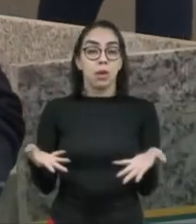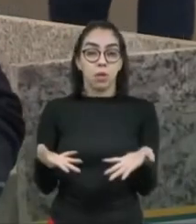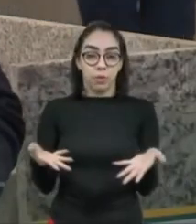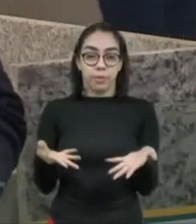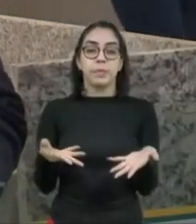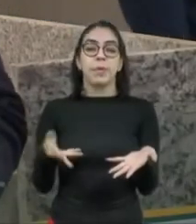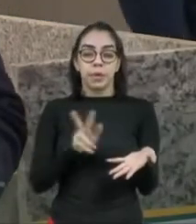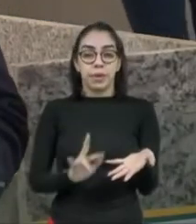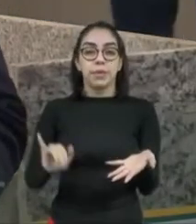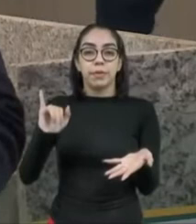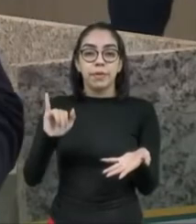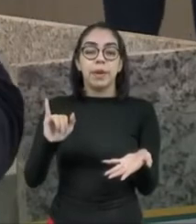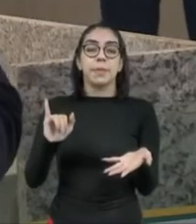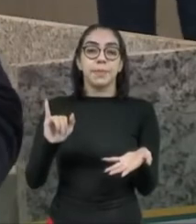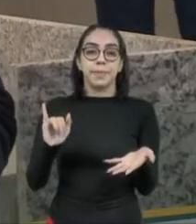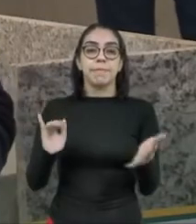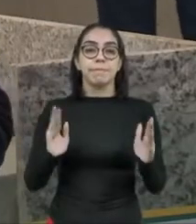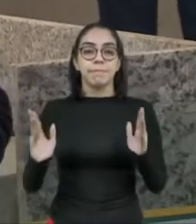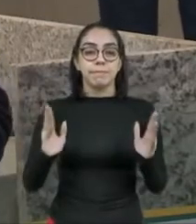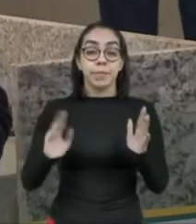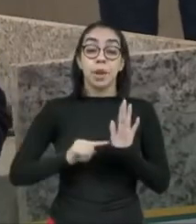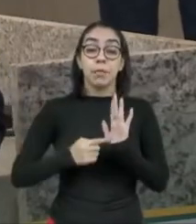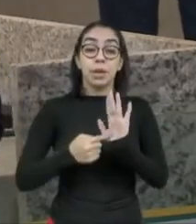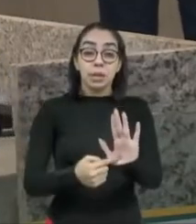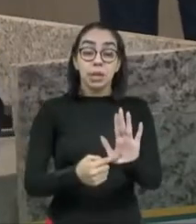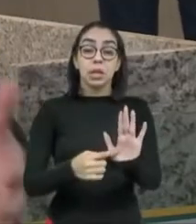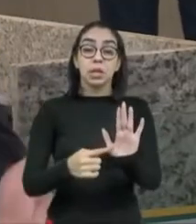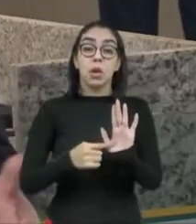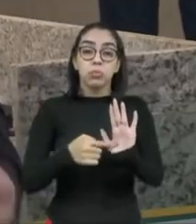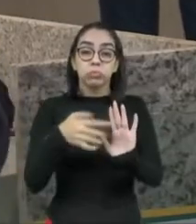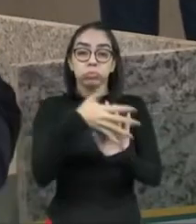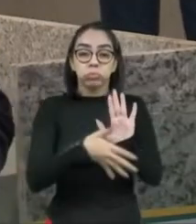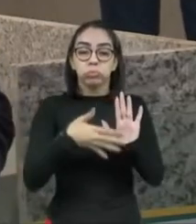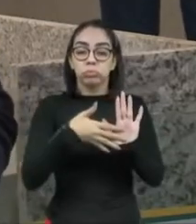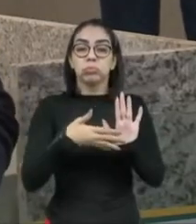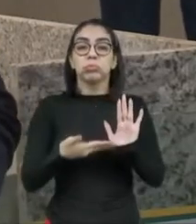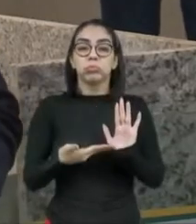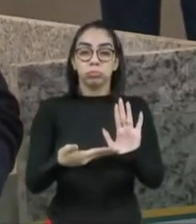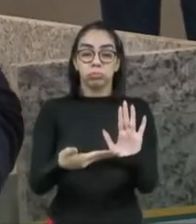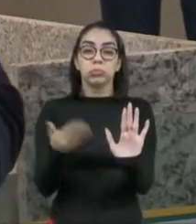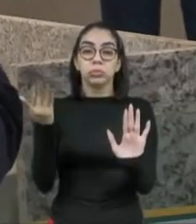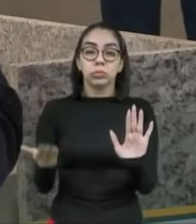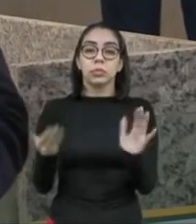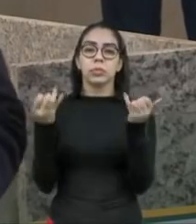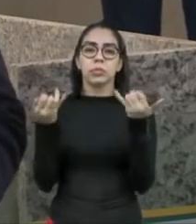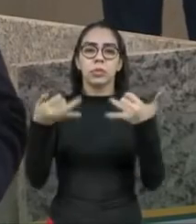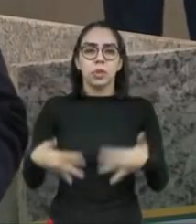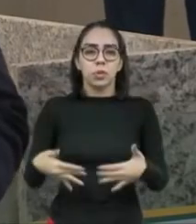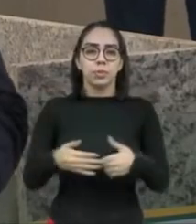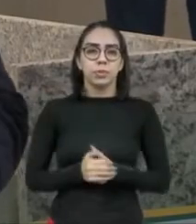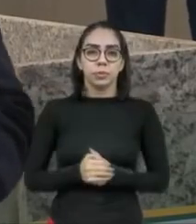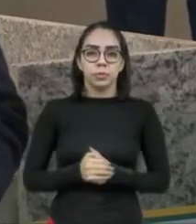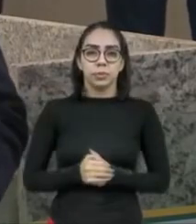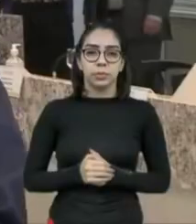Corregedoria Geral. Durante a apresentação oficial do documento, o ministro ressaltou o bom trabalho executado pelo Tribunal